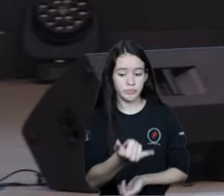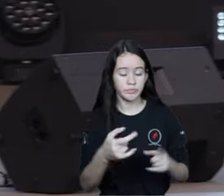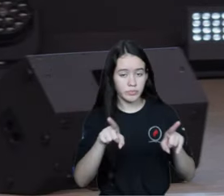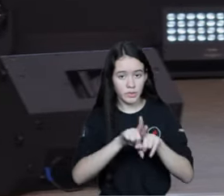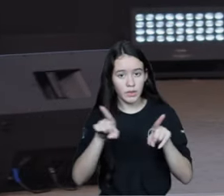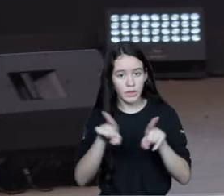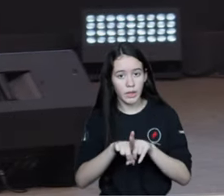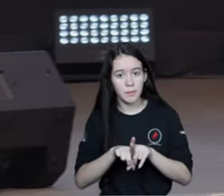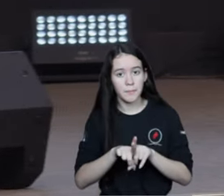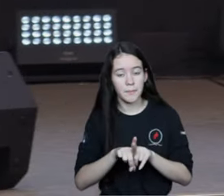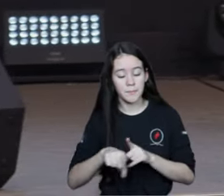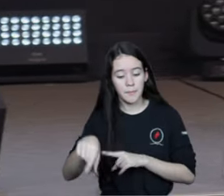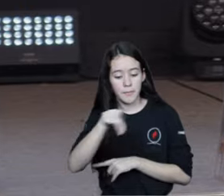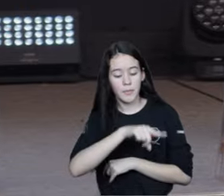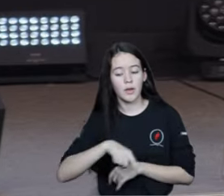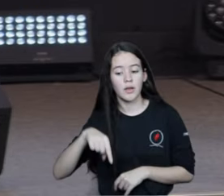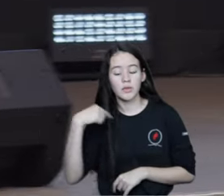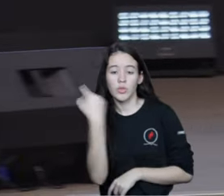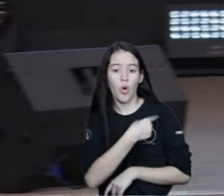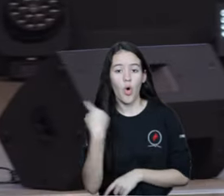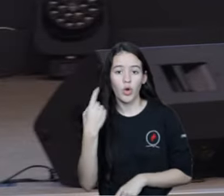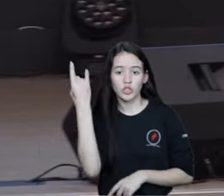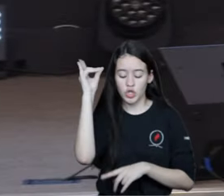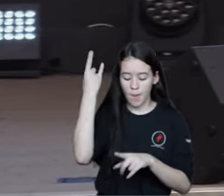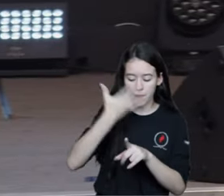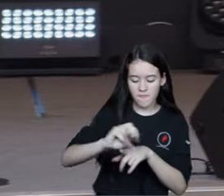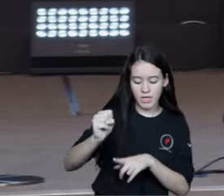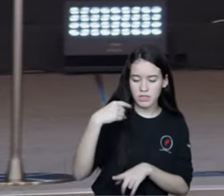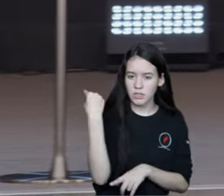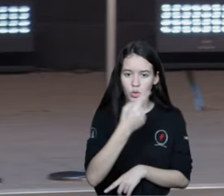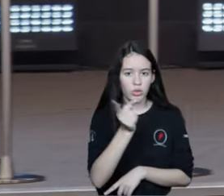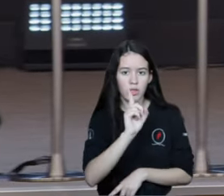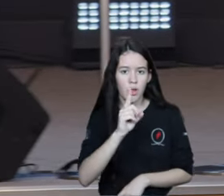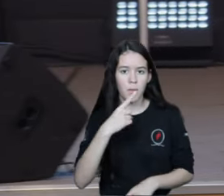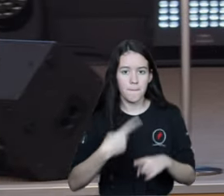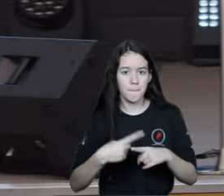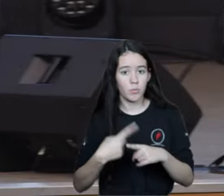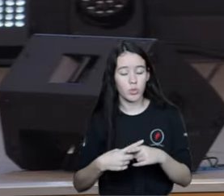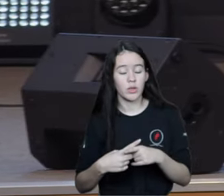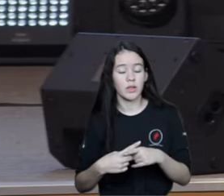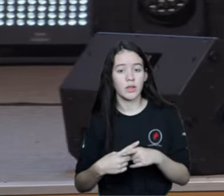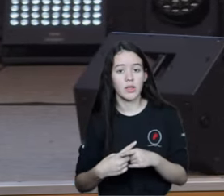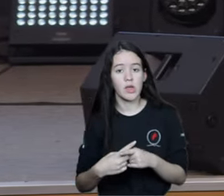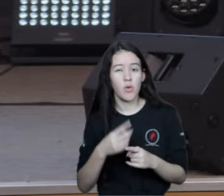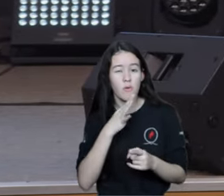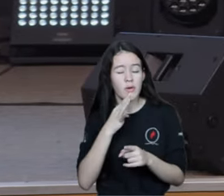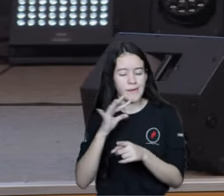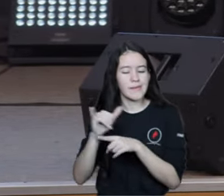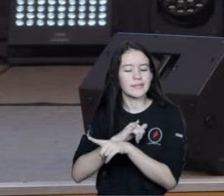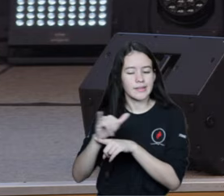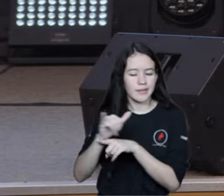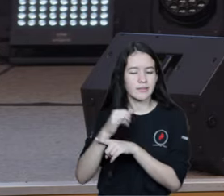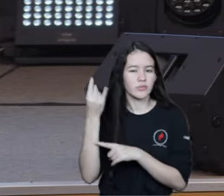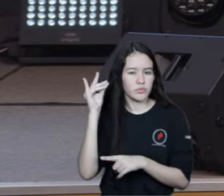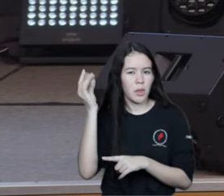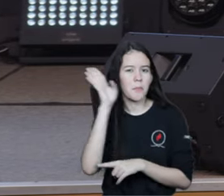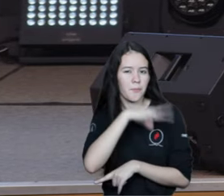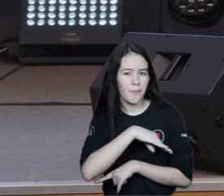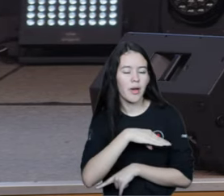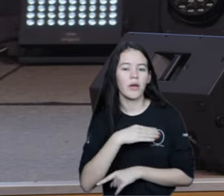para que não sejamos vencidos por Satanás porque não desconhecemos suas estratégias sua